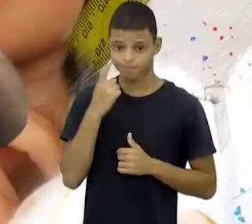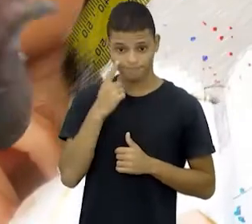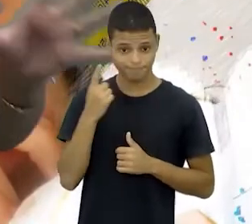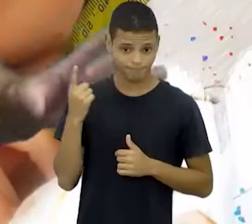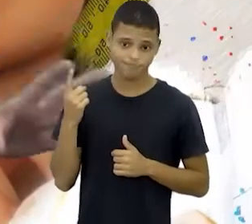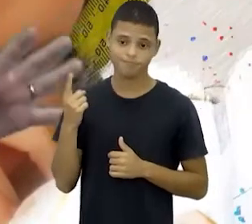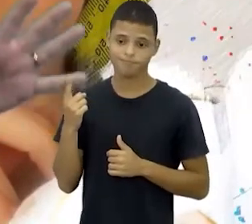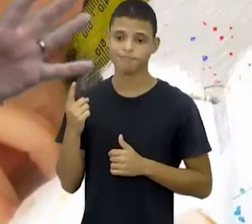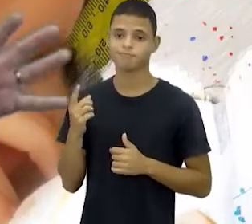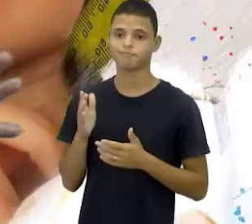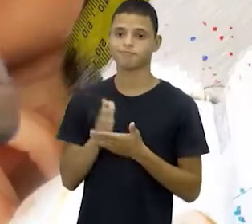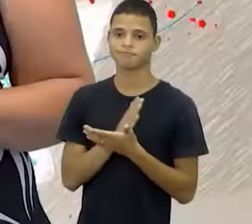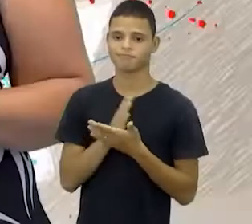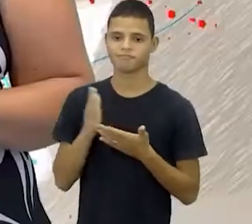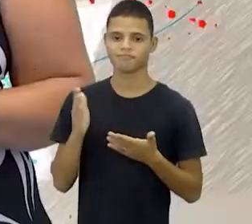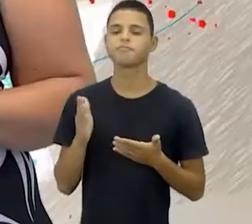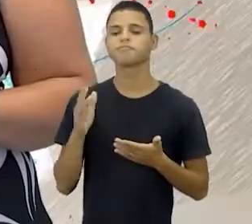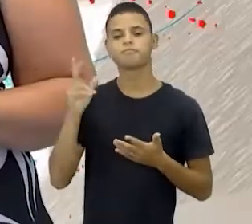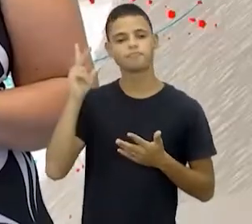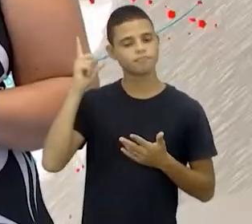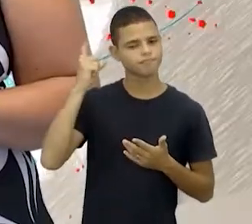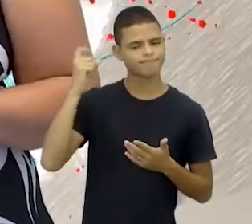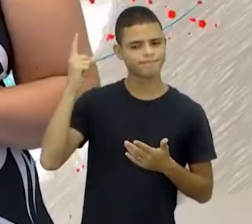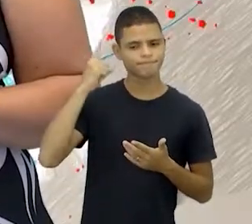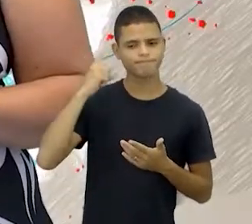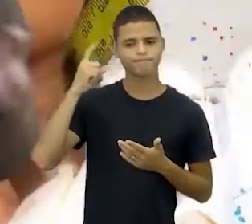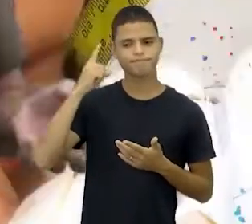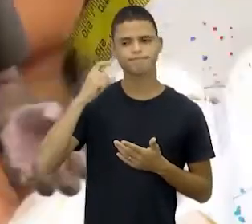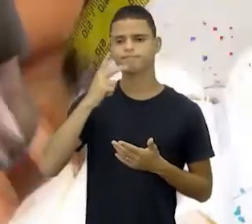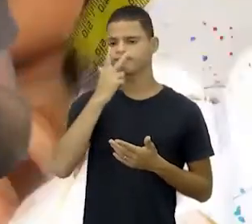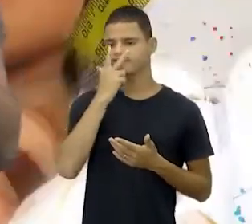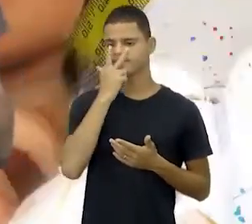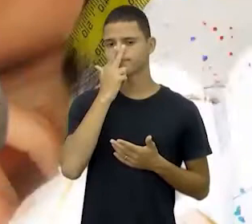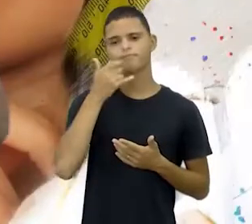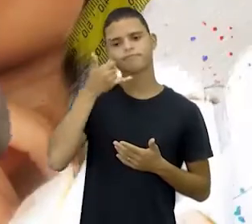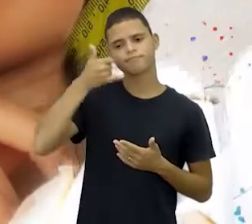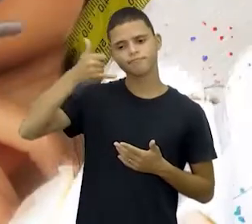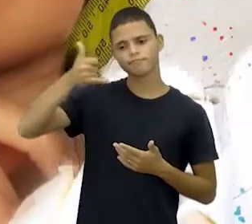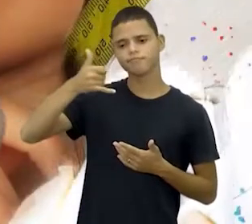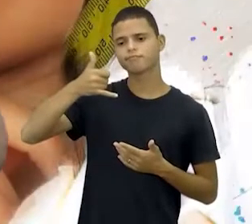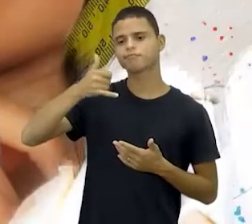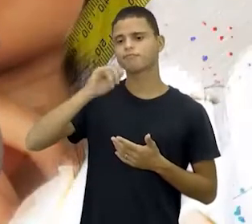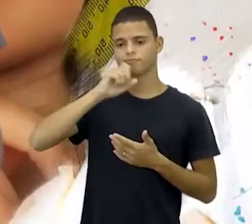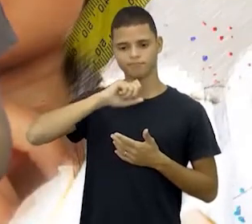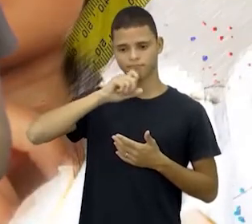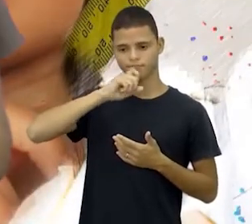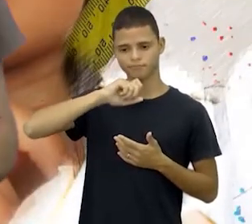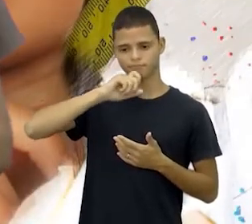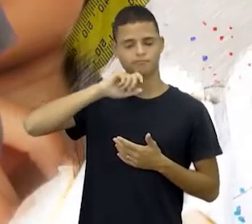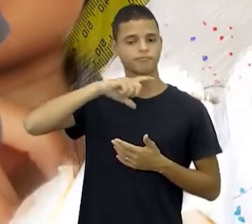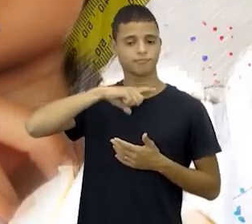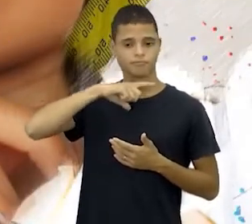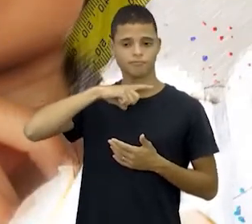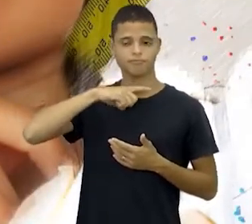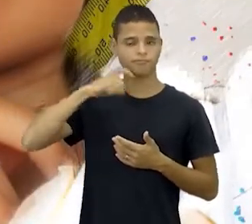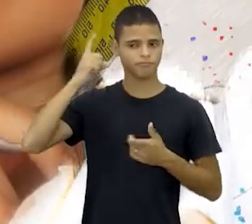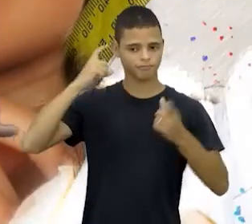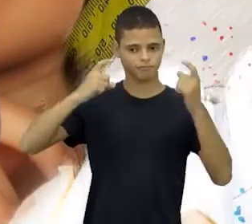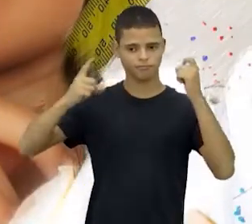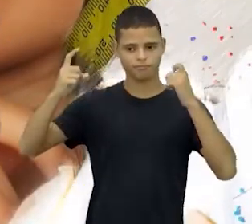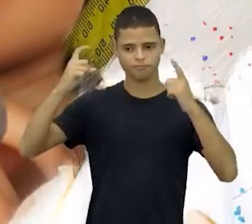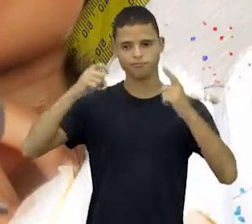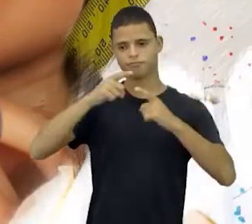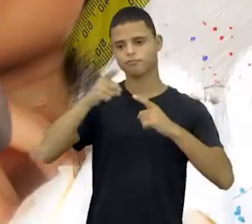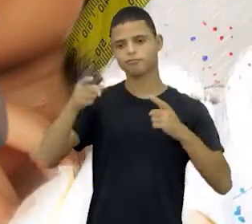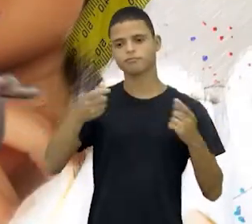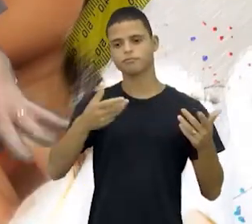Esse som é bem antigo, né, prof. Fernanda? A gente lembra até aquela época que a gente tinha internet de escada lá, que era difícil, tinha um horário certo para utilizar. Vocês que são mais